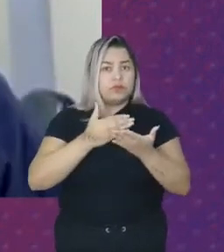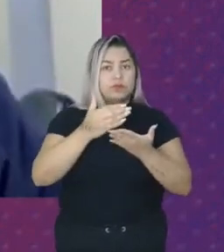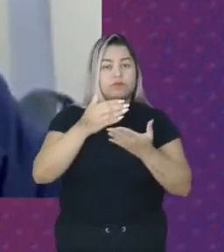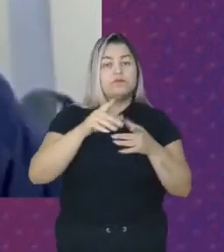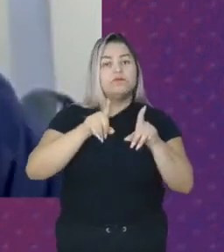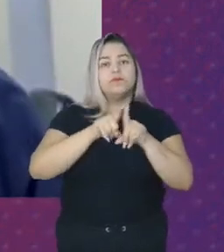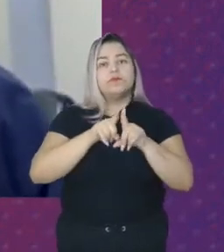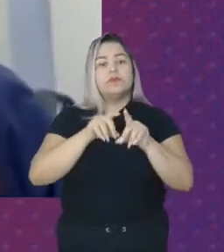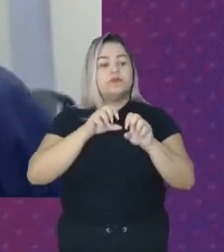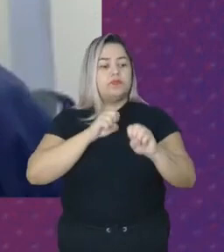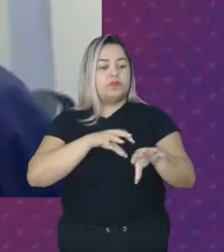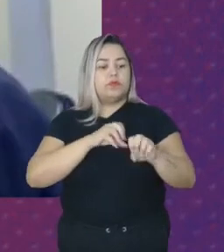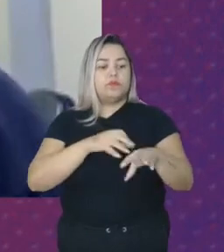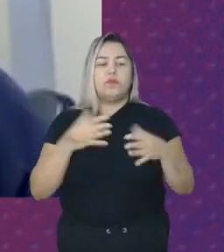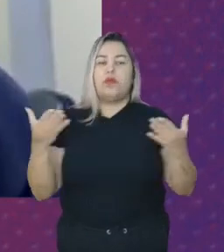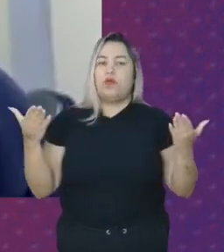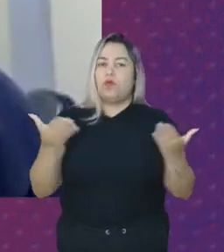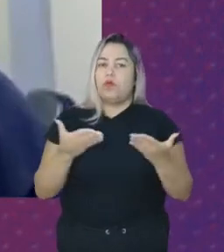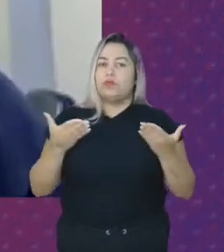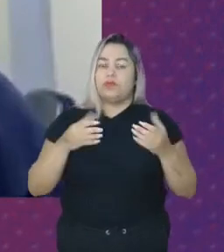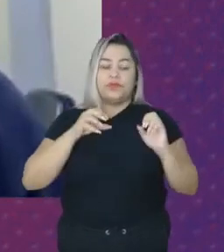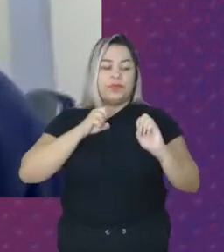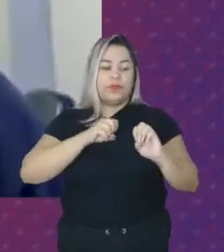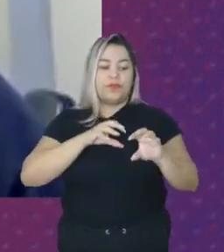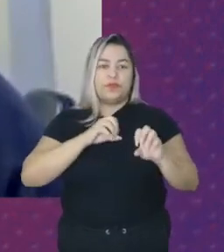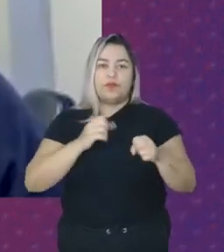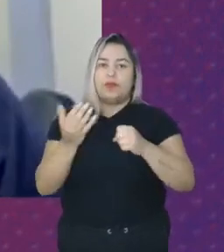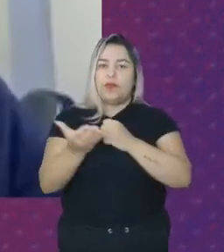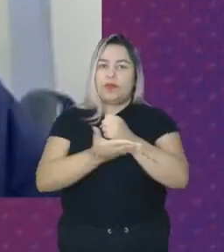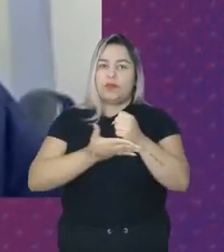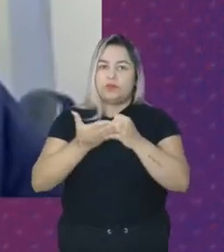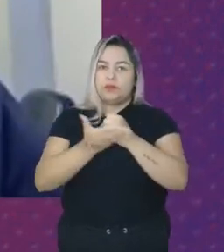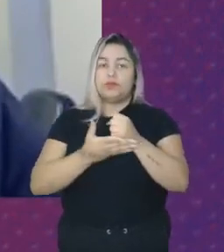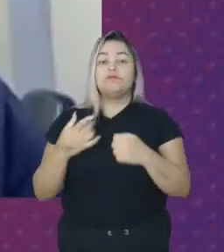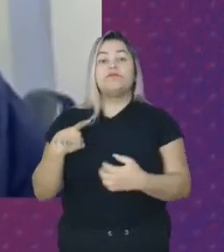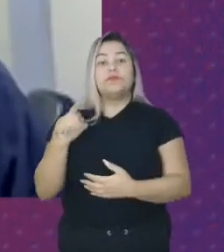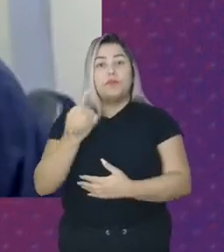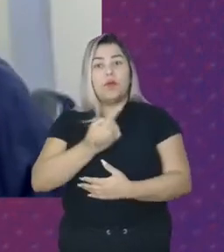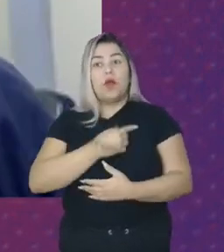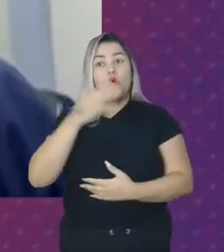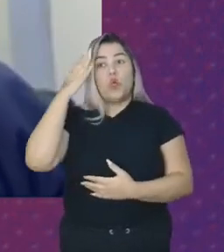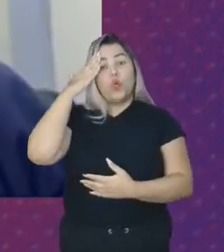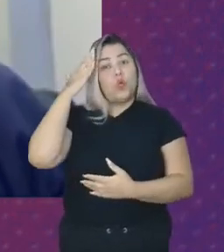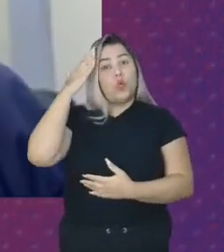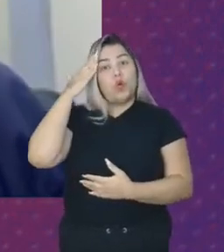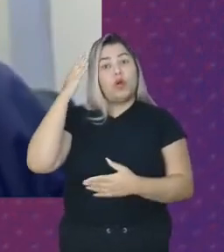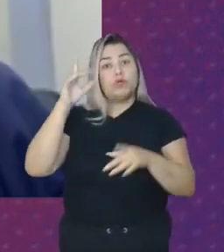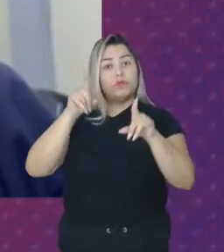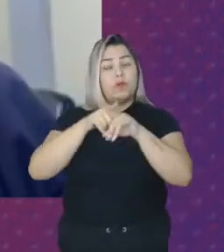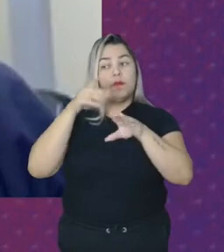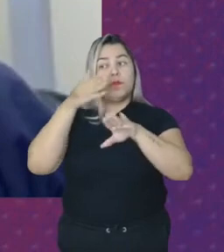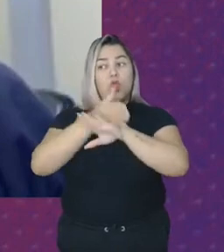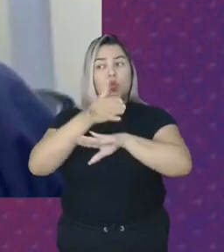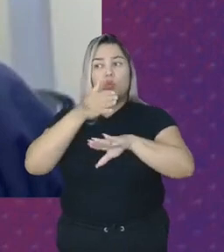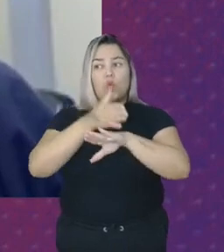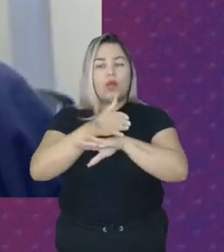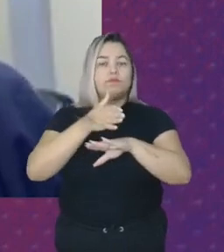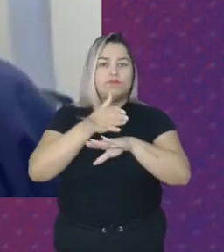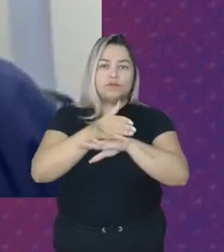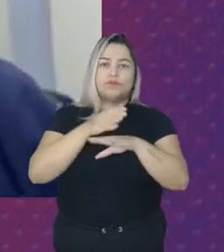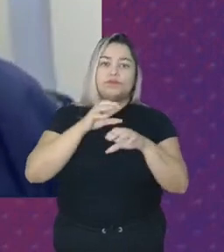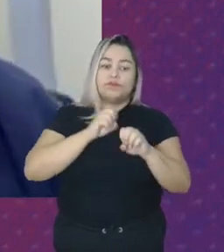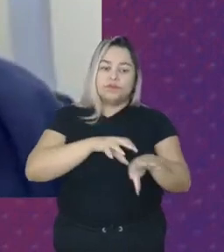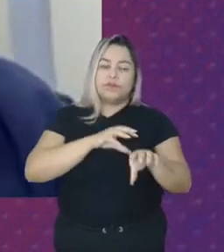ensino fundamental, agora toda a educação básica. E nós sabemos que universalizar o acesso à educação básica